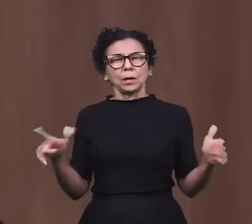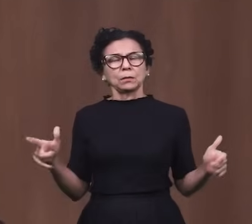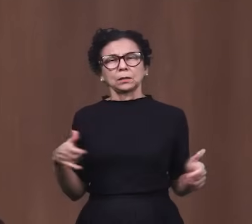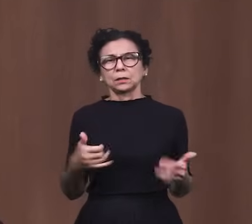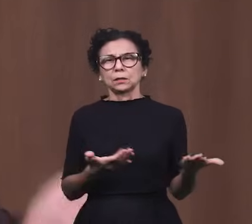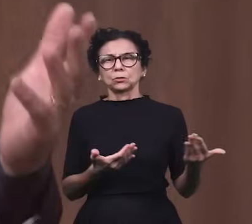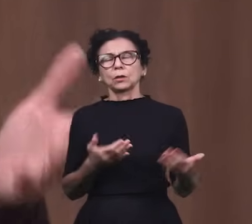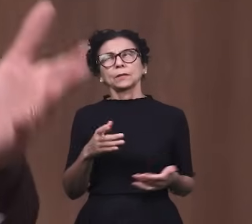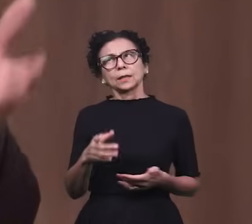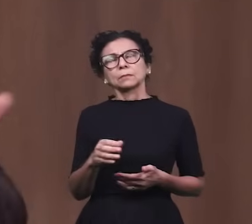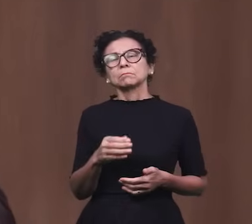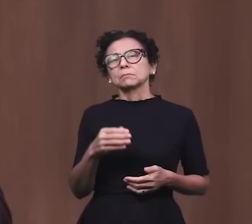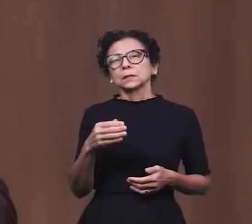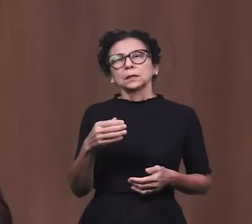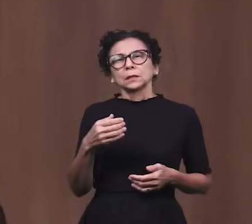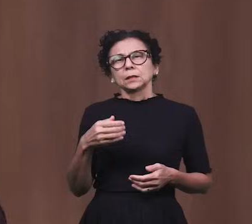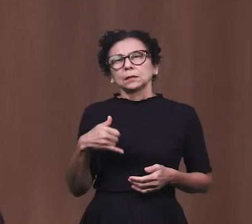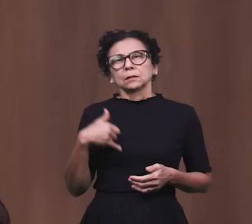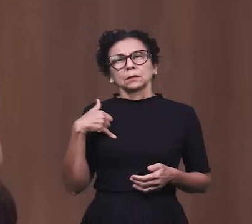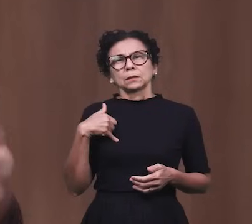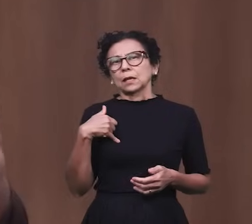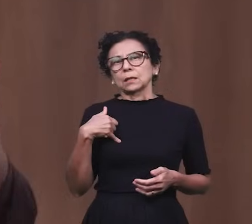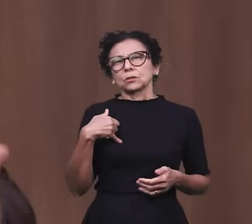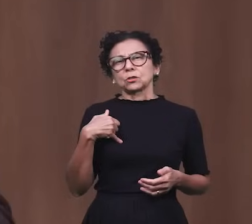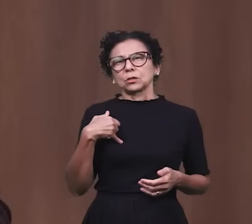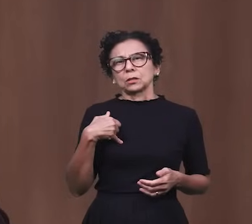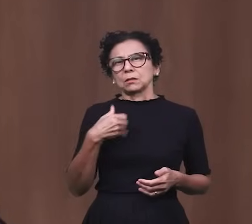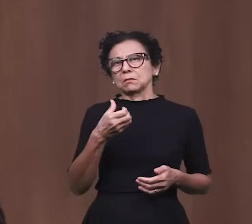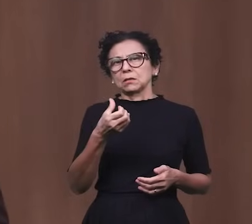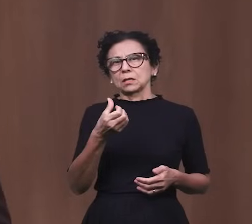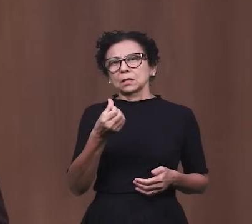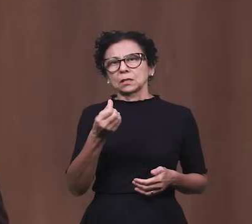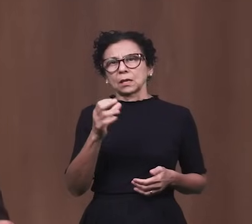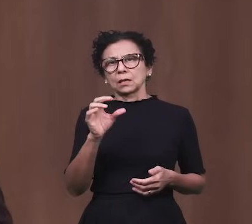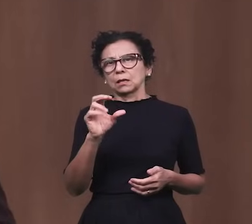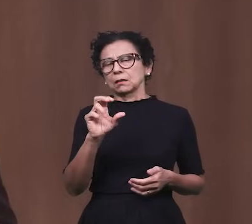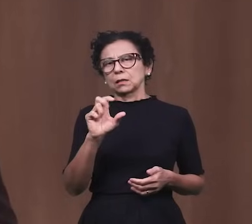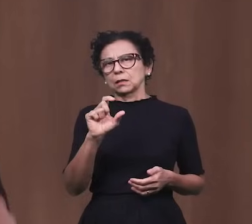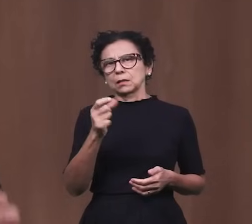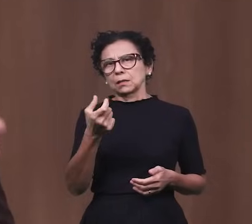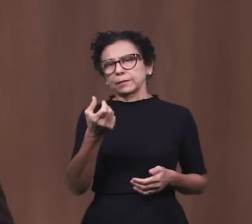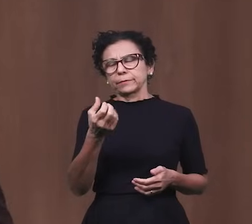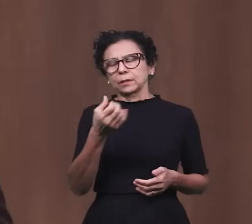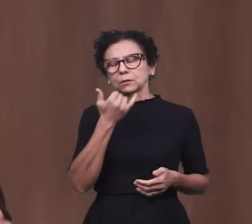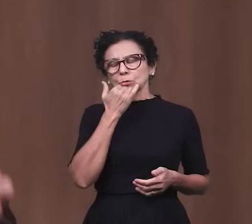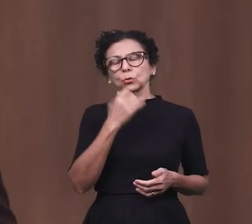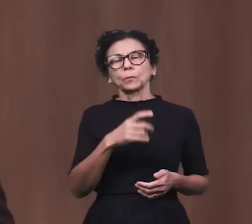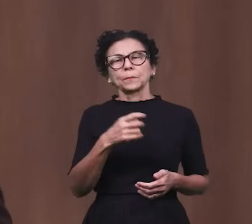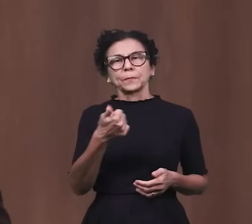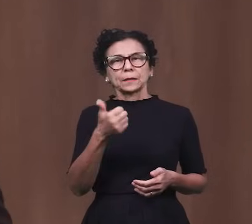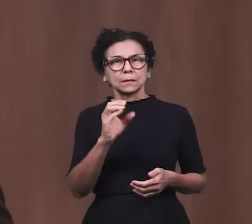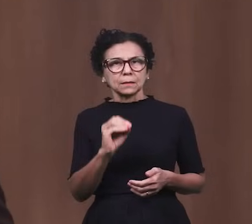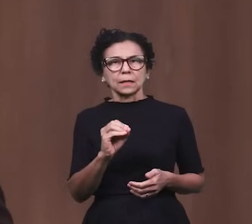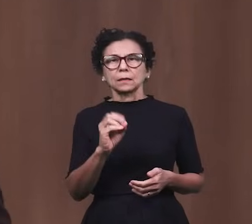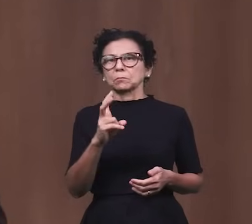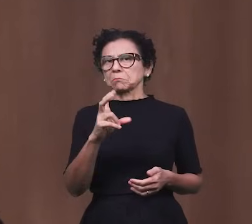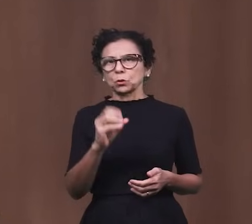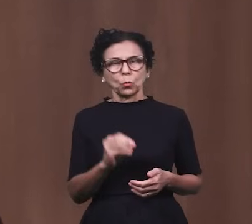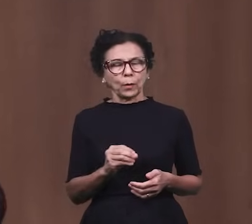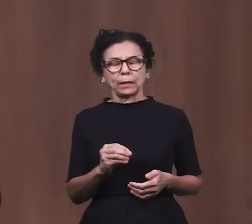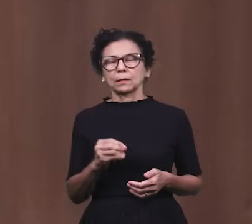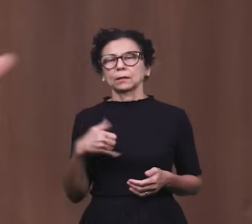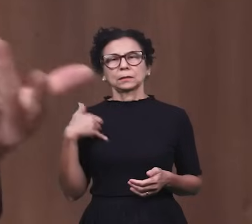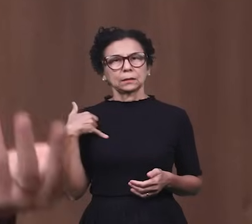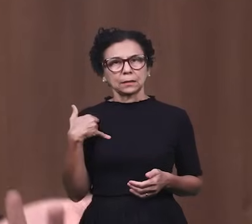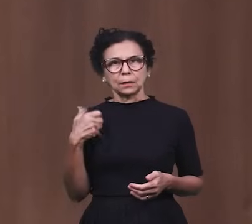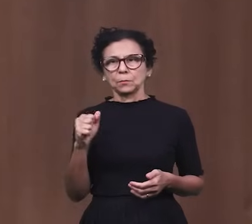55, 60 anos, ter uma renda. Então, são boas opções de investimento, desde que você esteja disposto a investir para longo prazo.